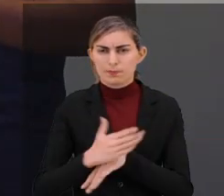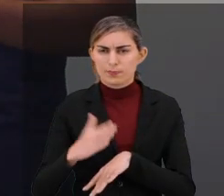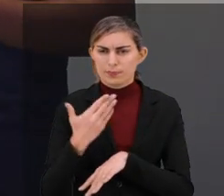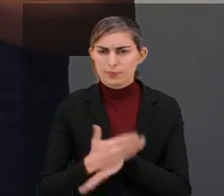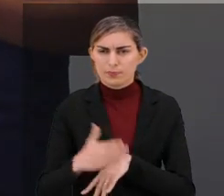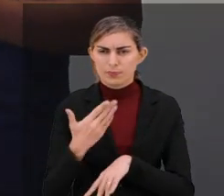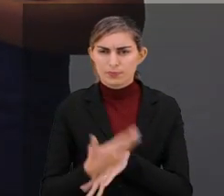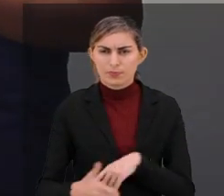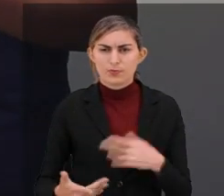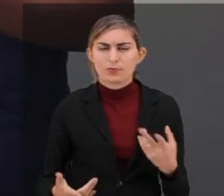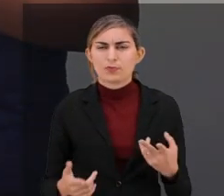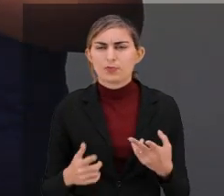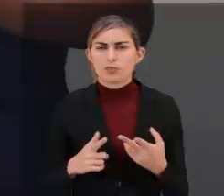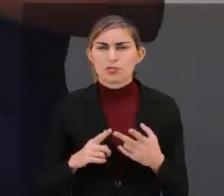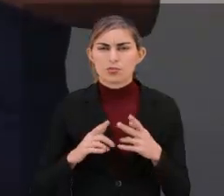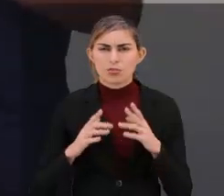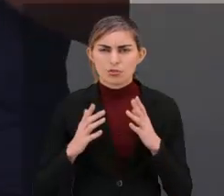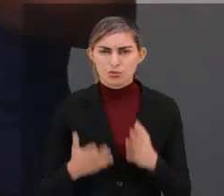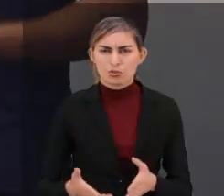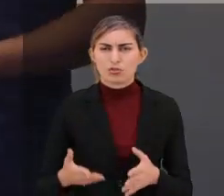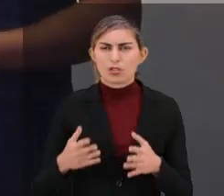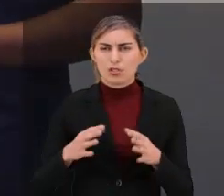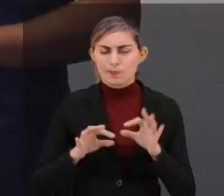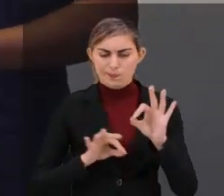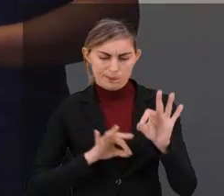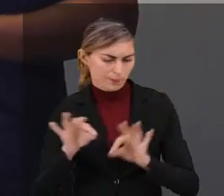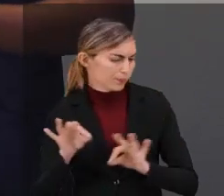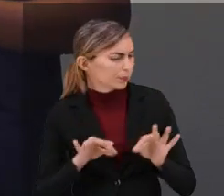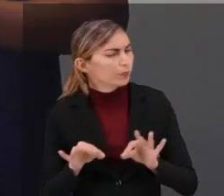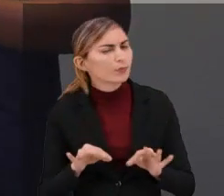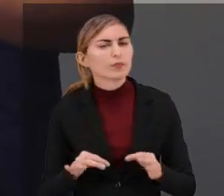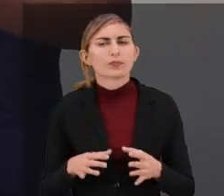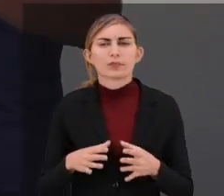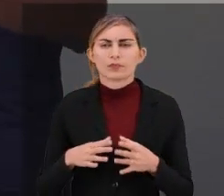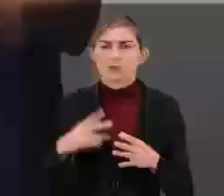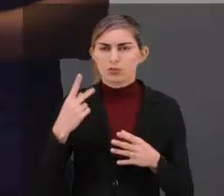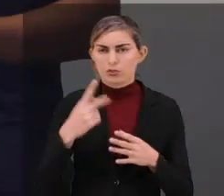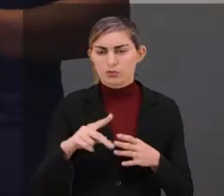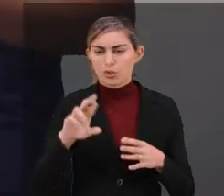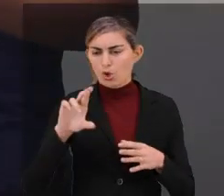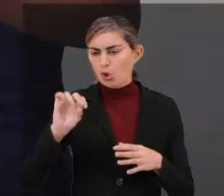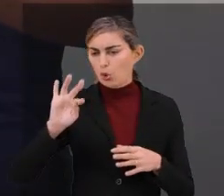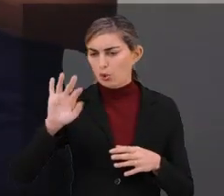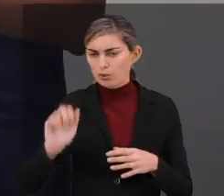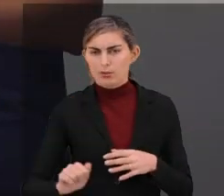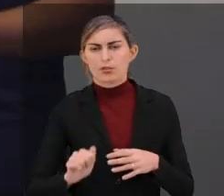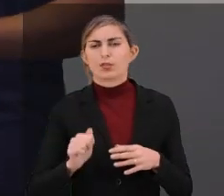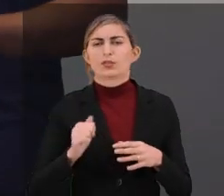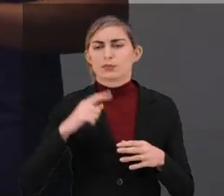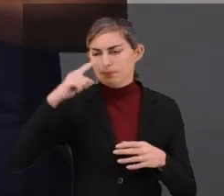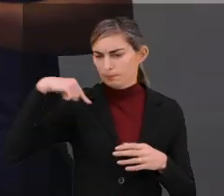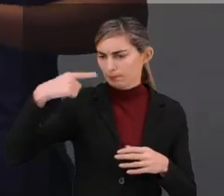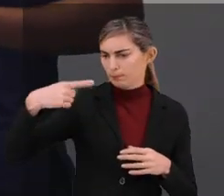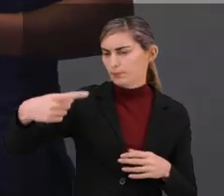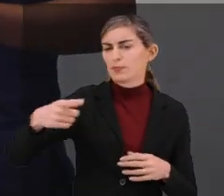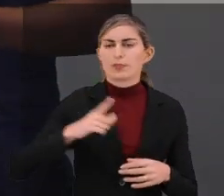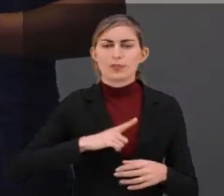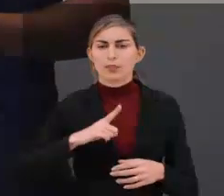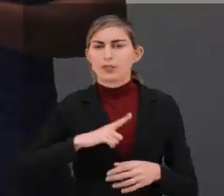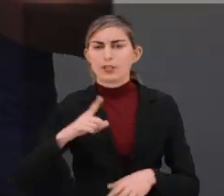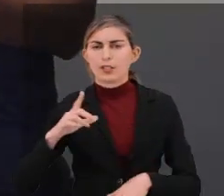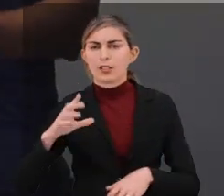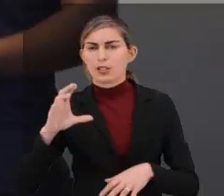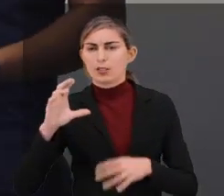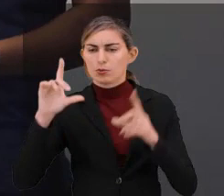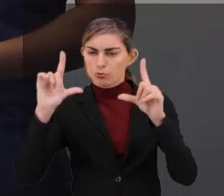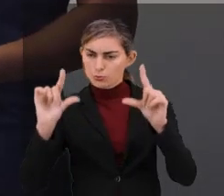treinado, sai já destrinchado para a sua rota, para o seu dia a dia, você tem uma percepção